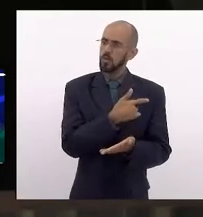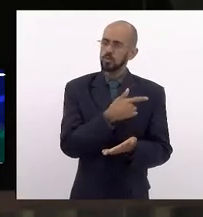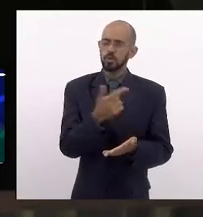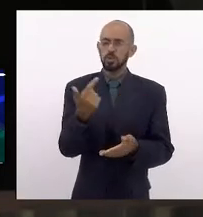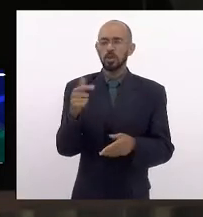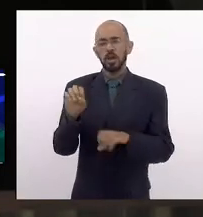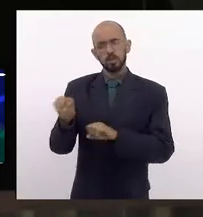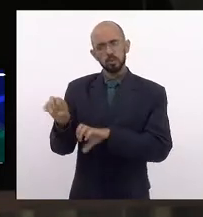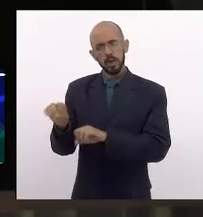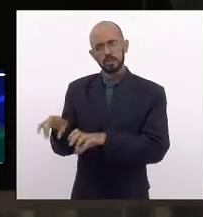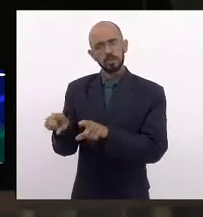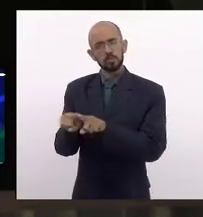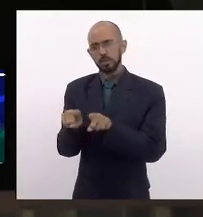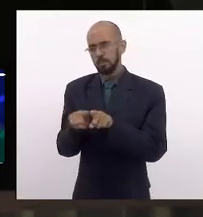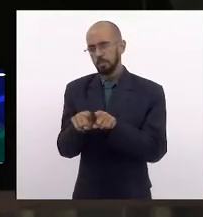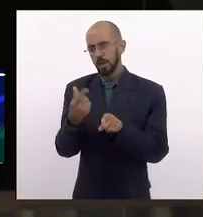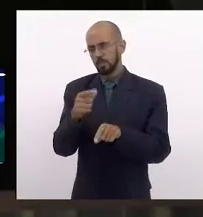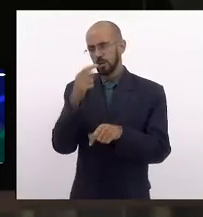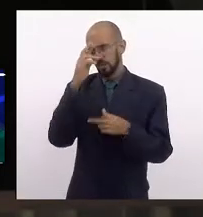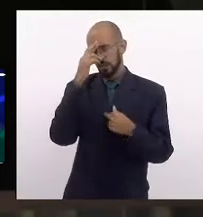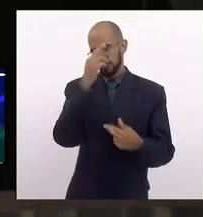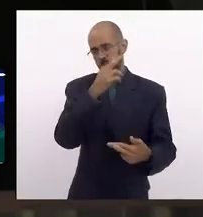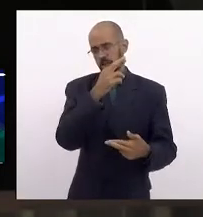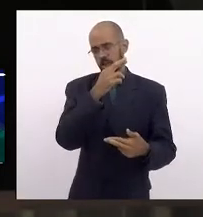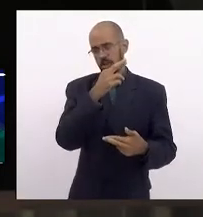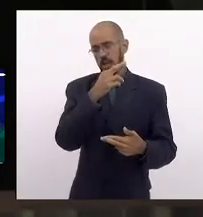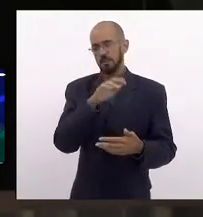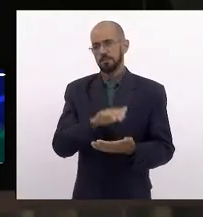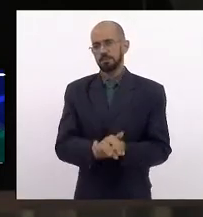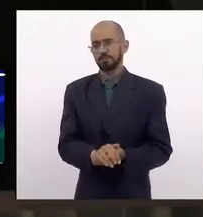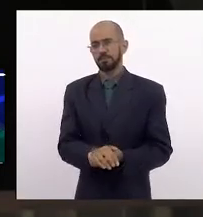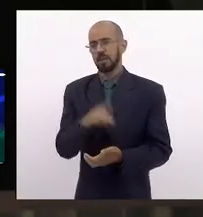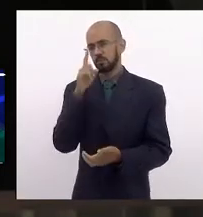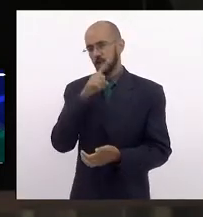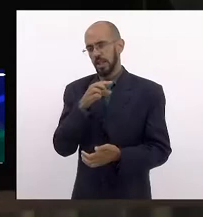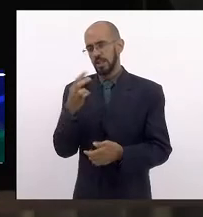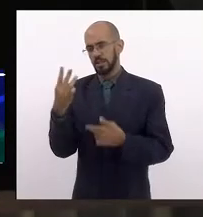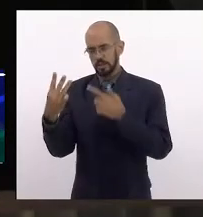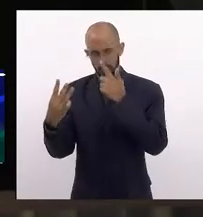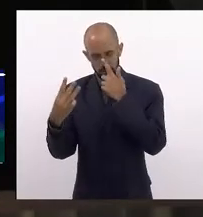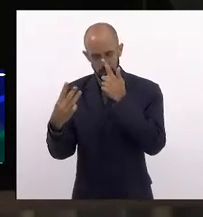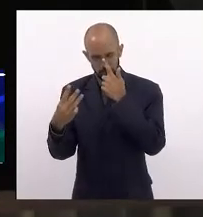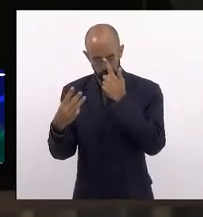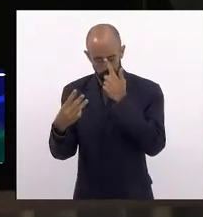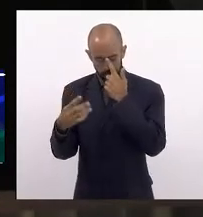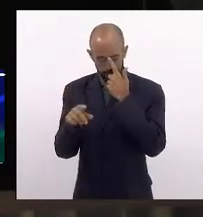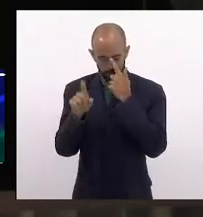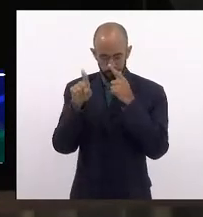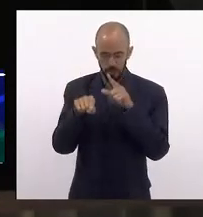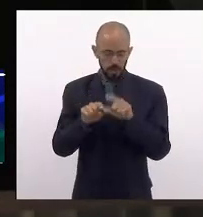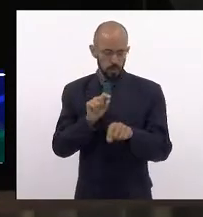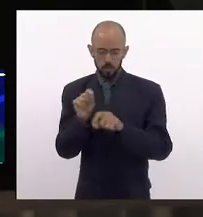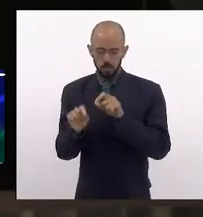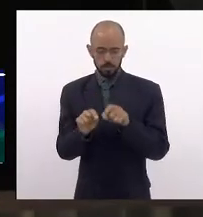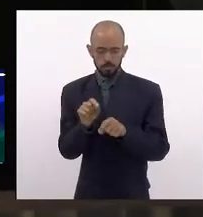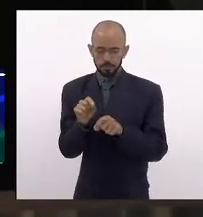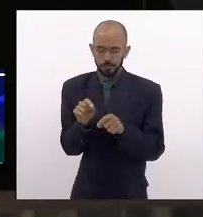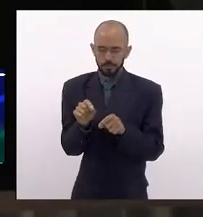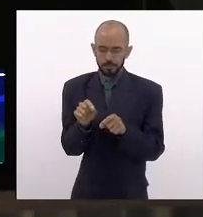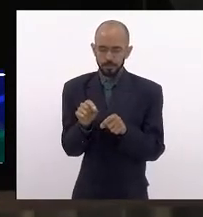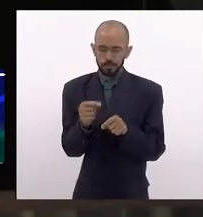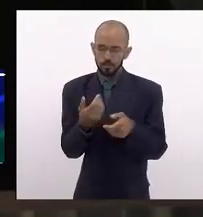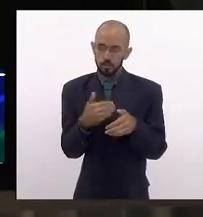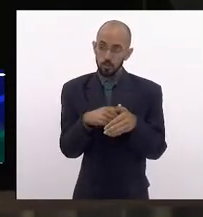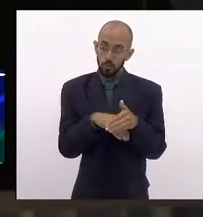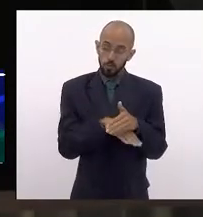cumprido o índice constitucional irregularidade no meio três está diretamente ligada ao fundo